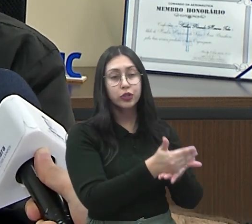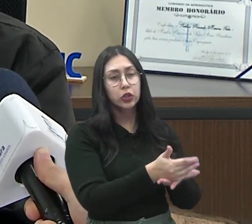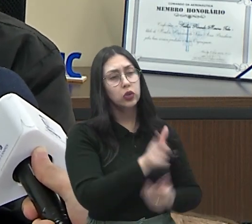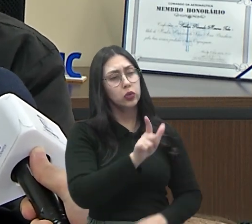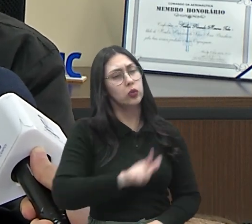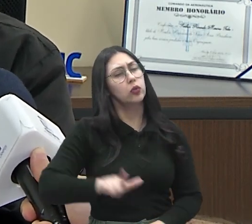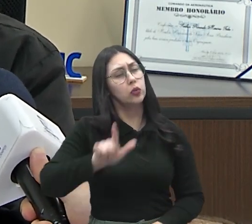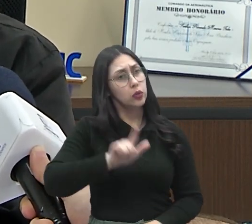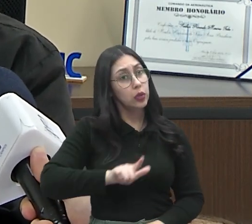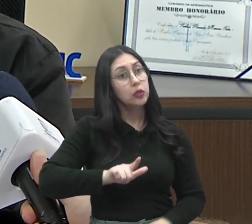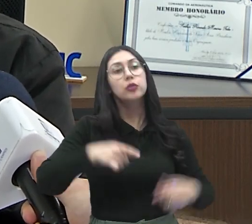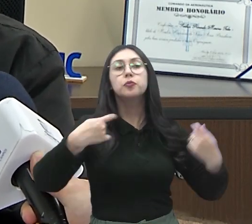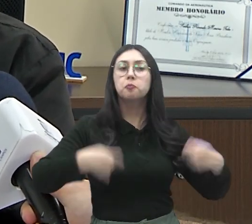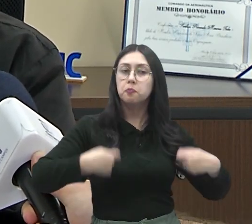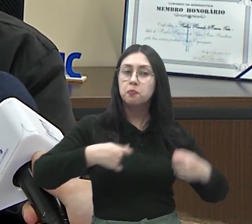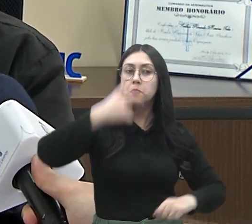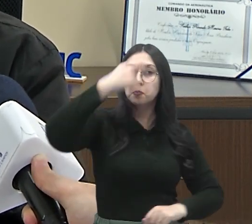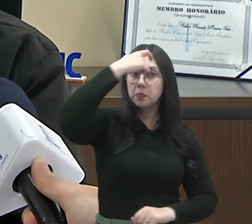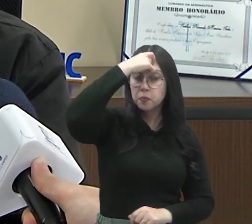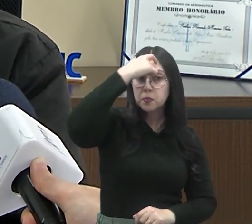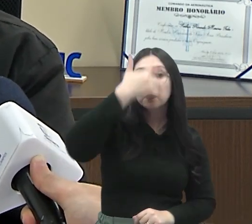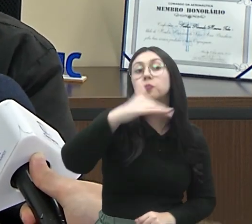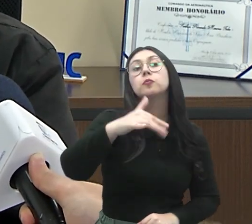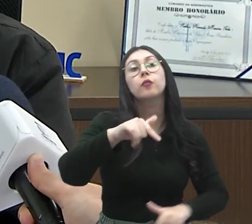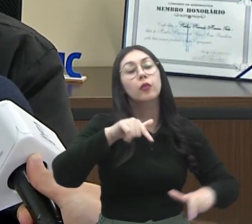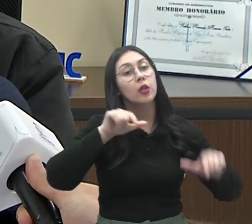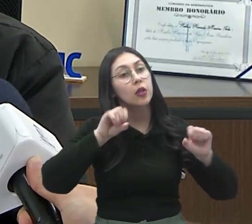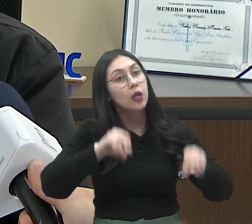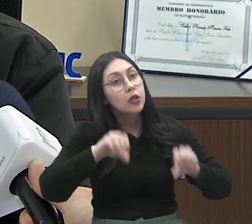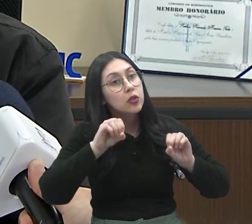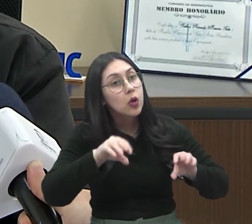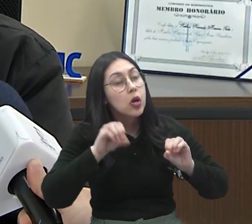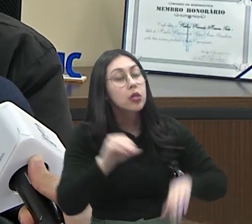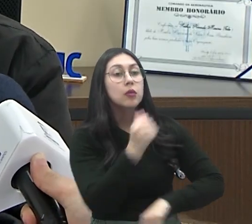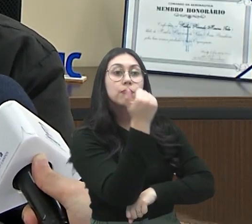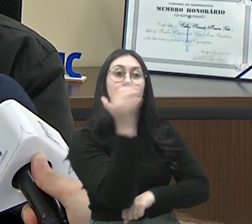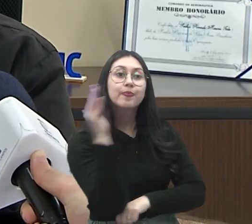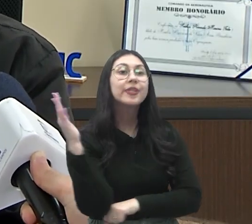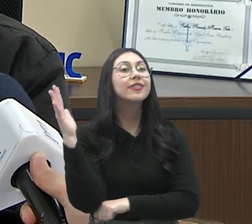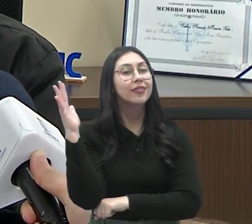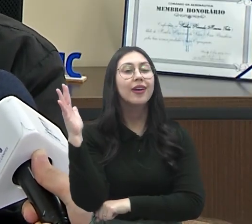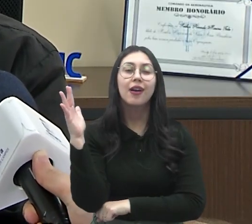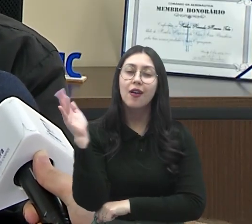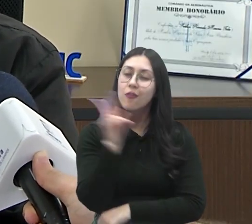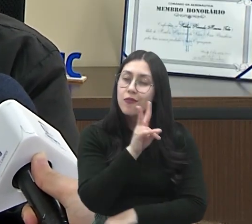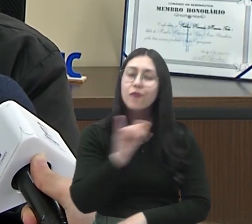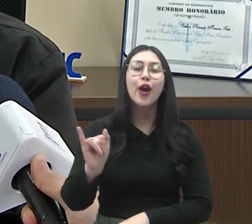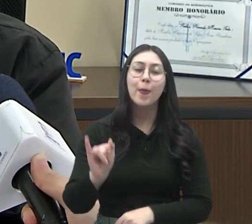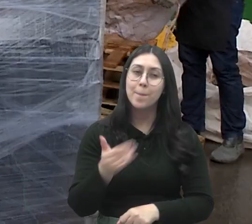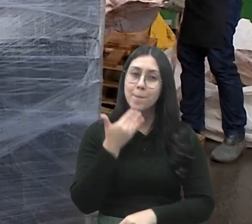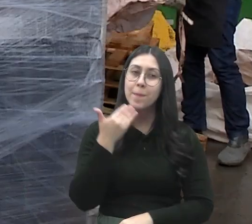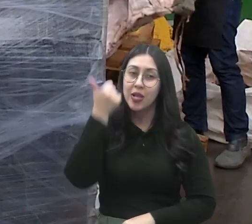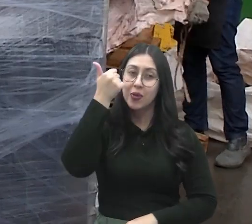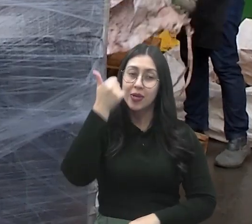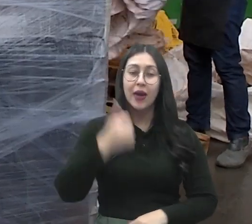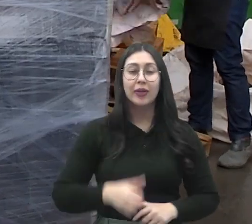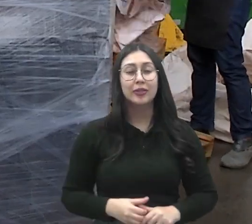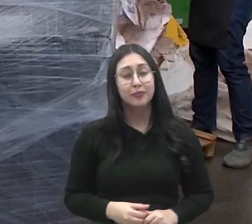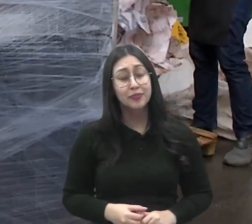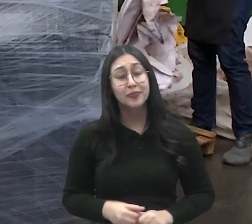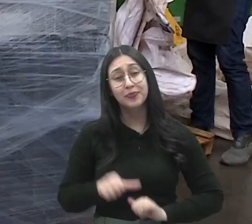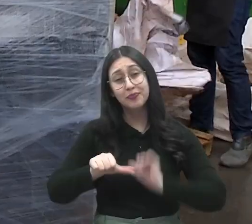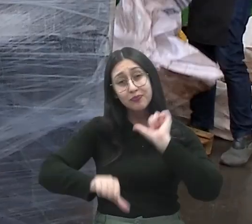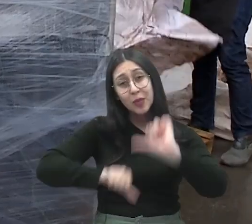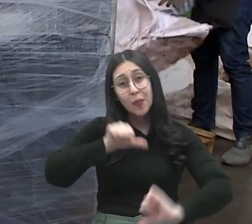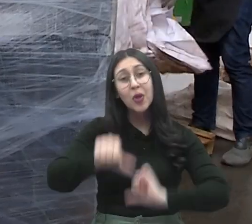Claro, com a conscientização, com o nosso trabalho de educação ambiental com a população, isso tende com certeza a aumentar. Uma mudança